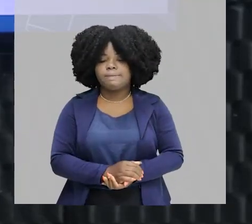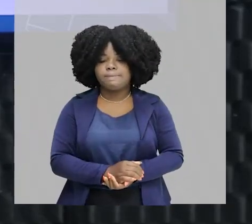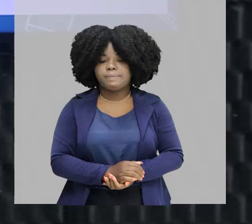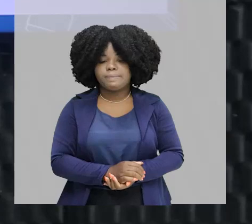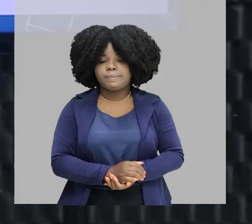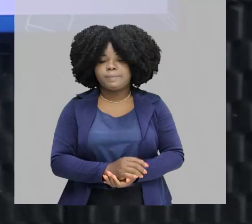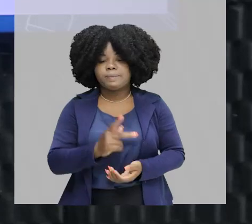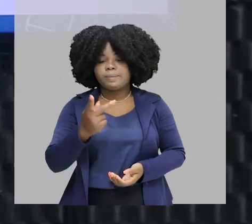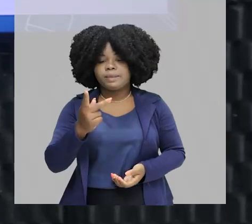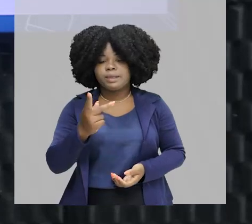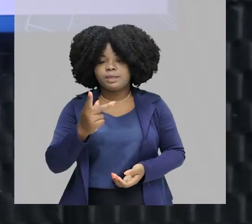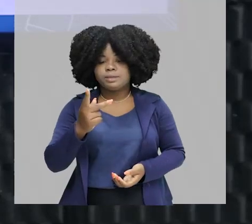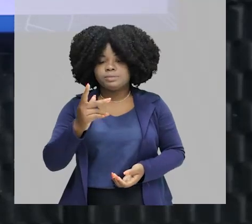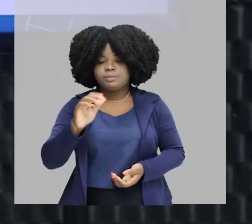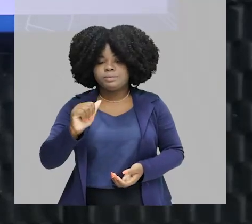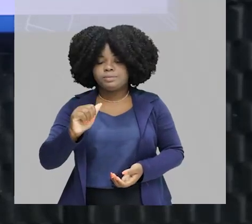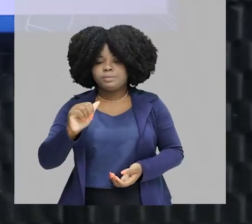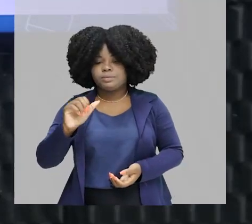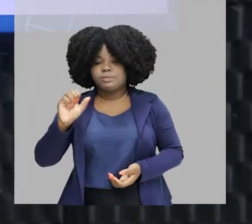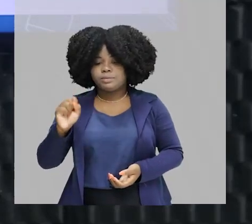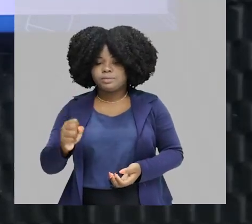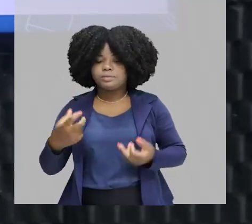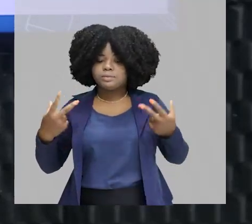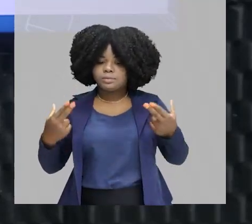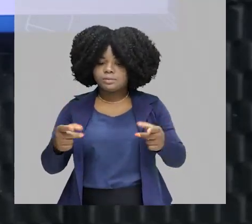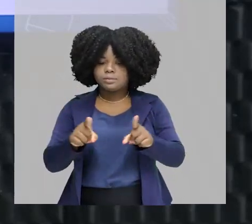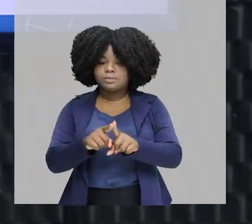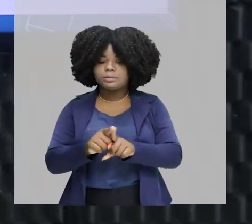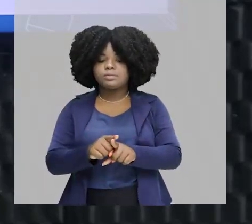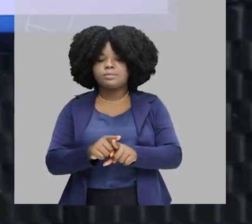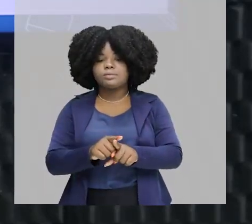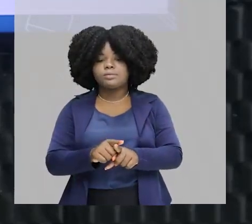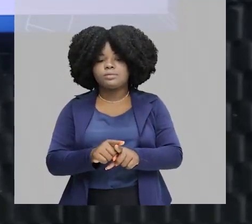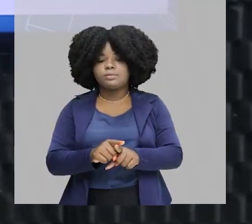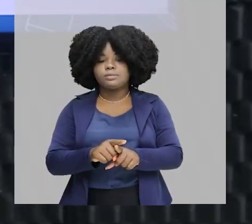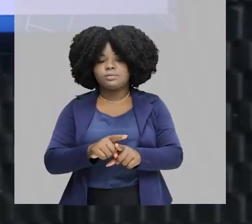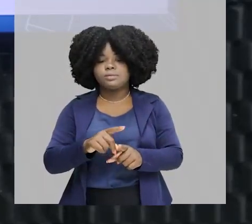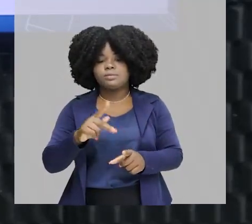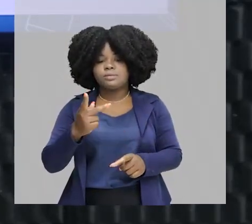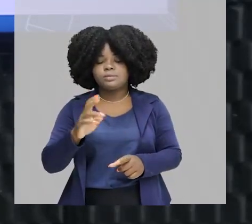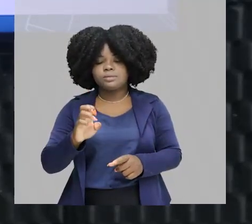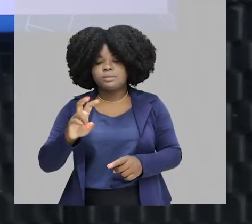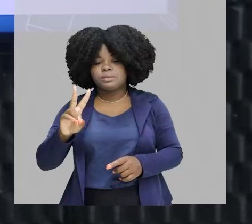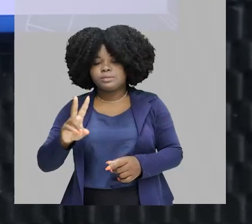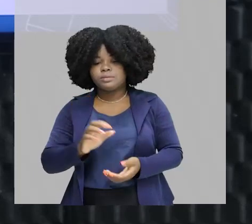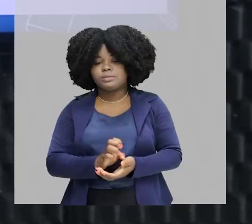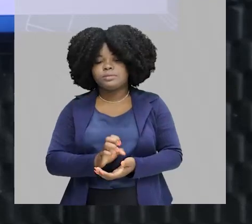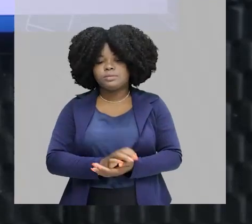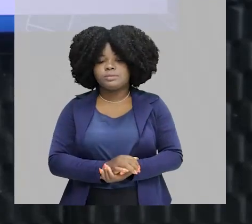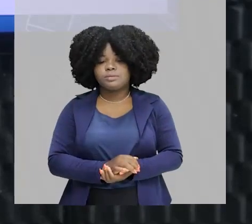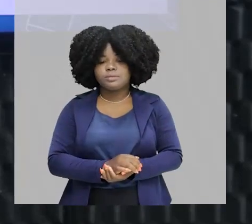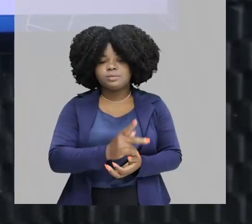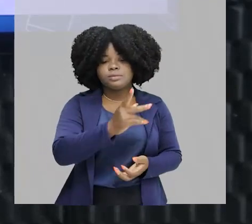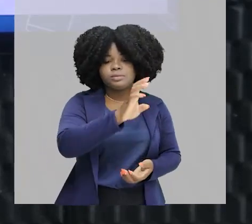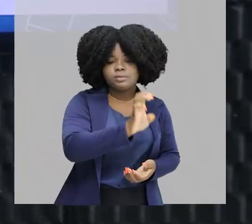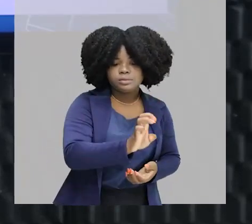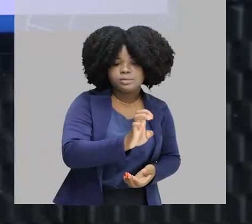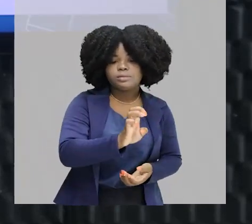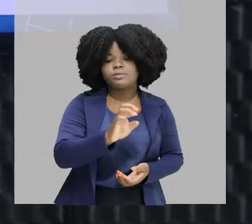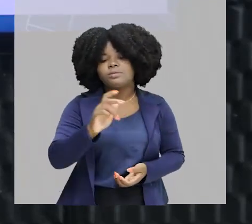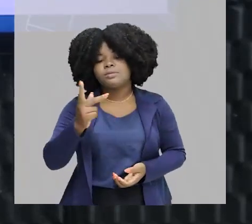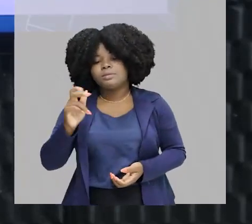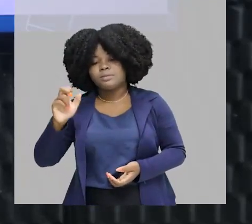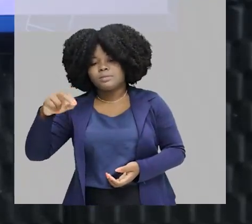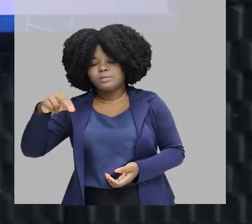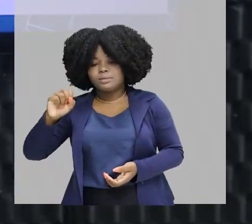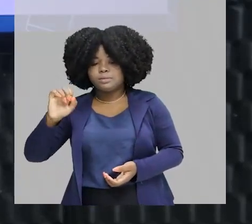a mesma contração do is, né, do verbo to be. Ele é bonito. He's handsome.